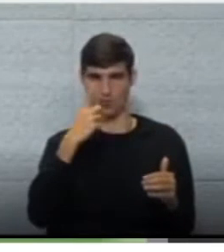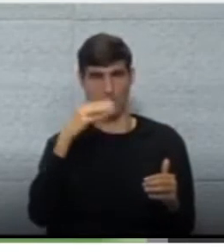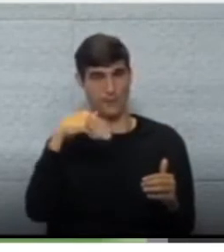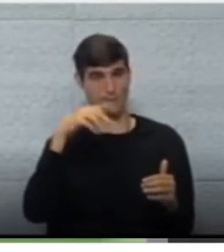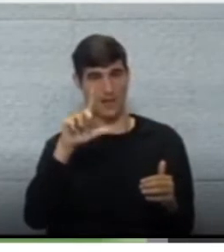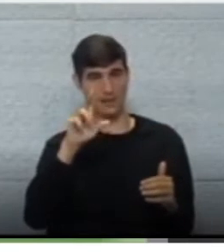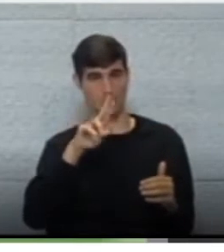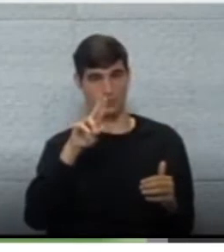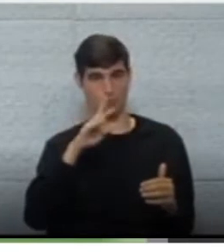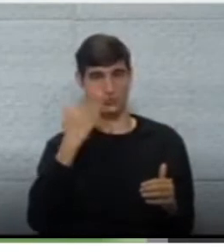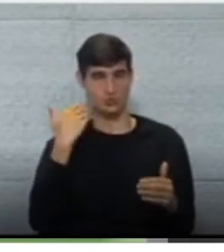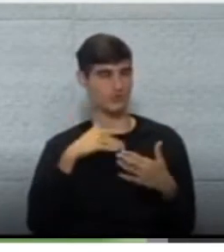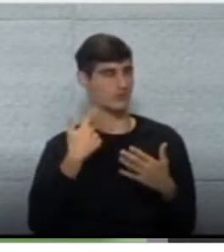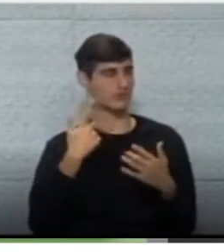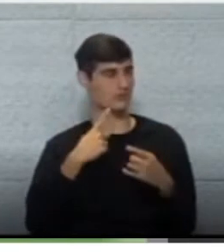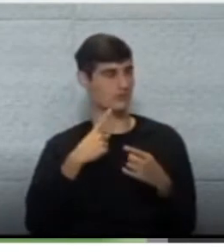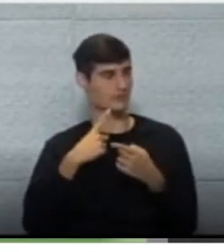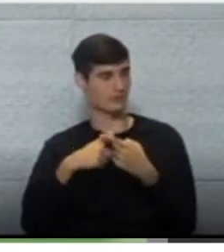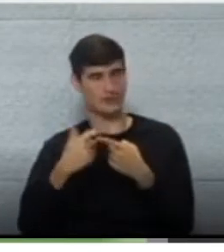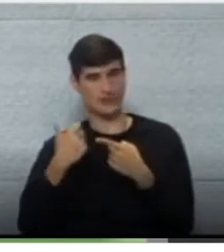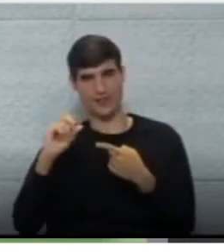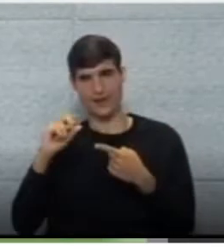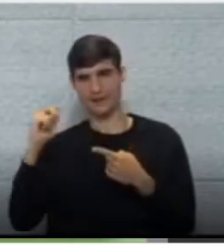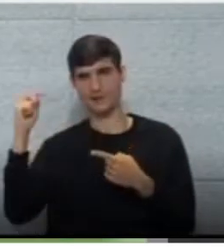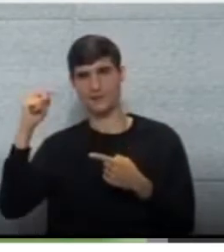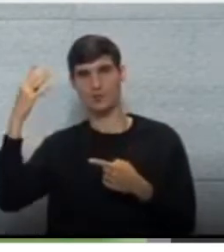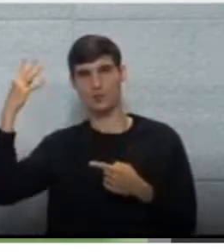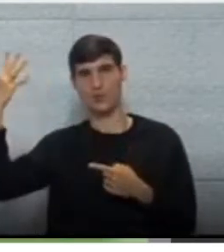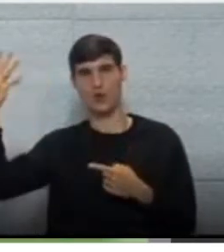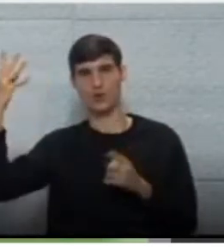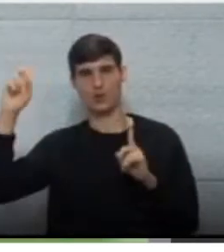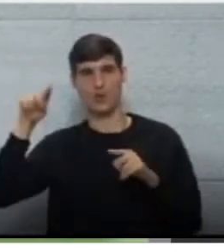ml, e o fator de diluição